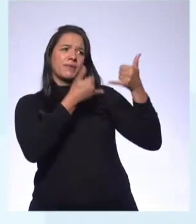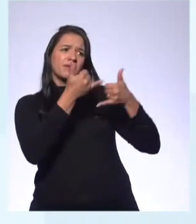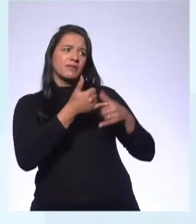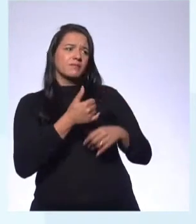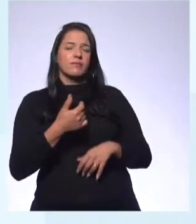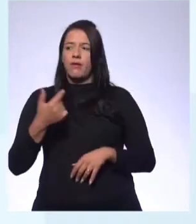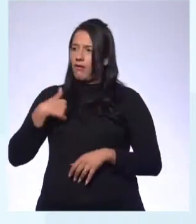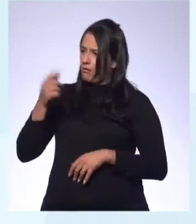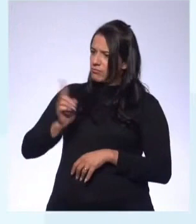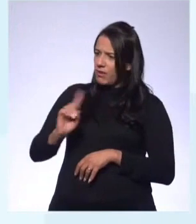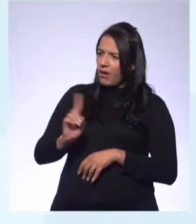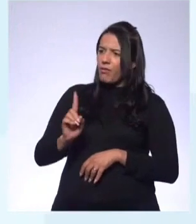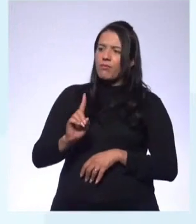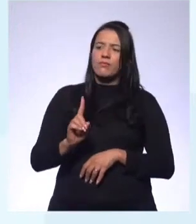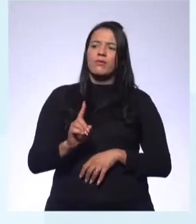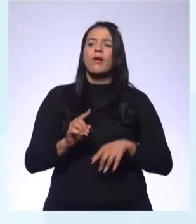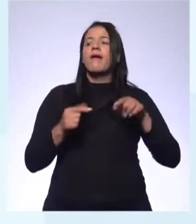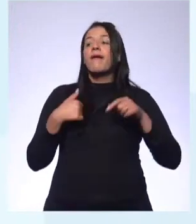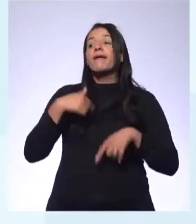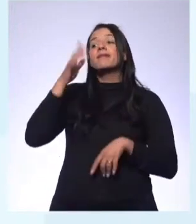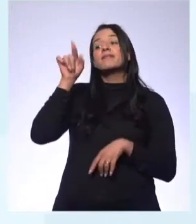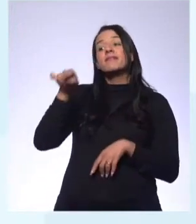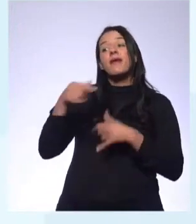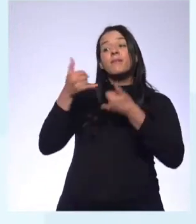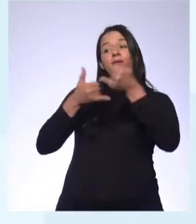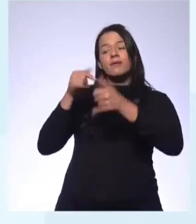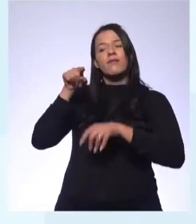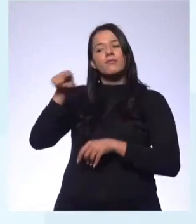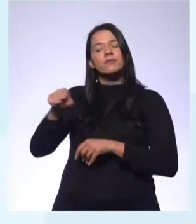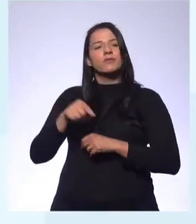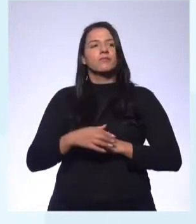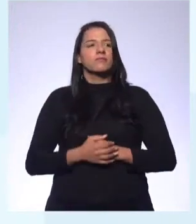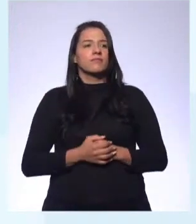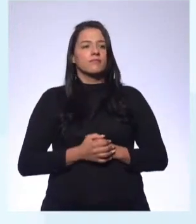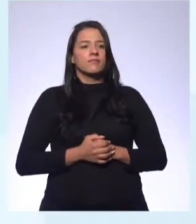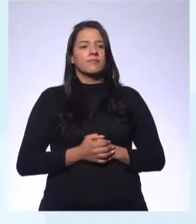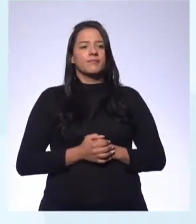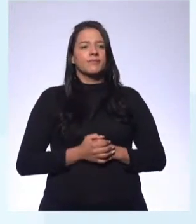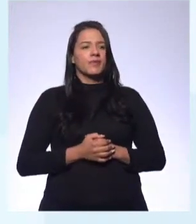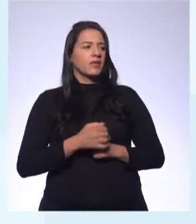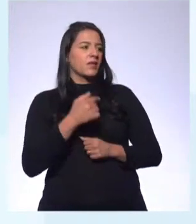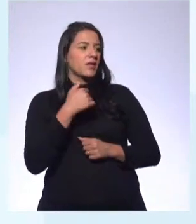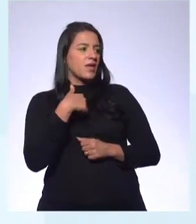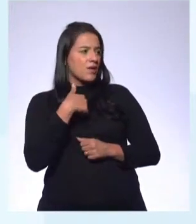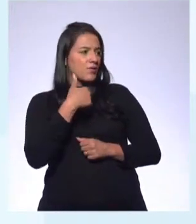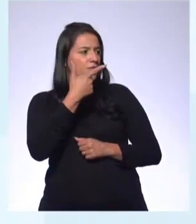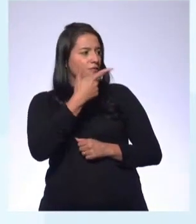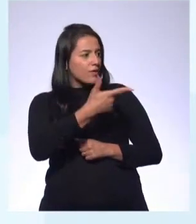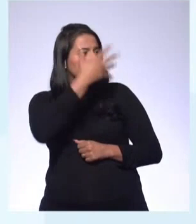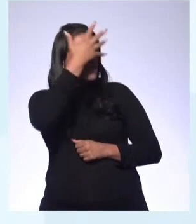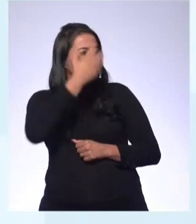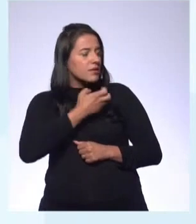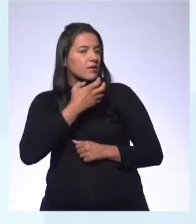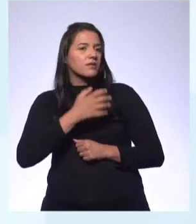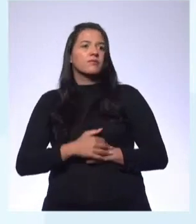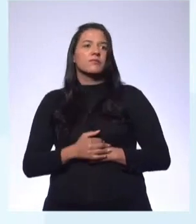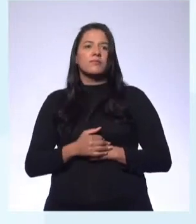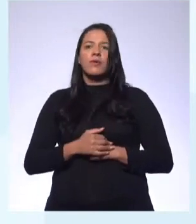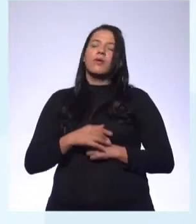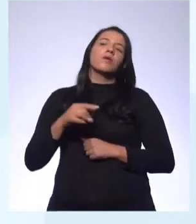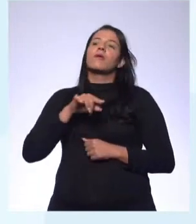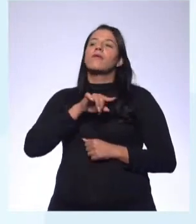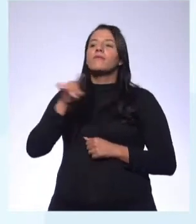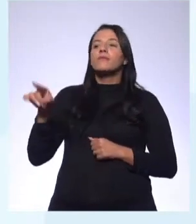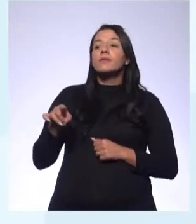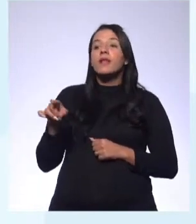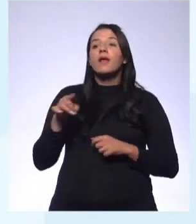Eu não. Quem está brincando é você. Estou falando sério, viu? As ampulhetas